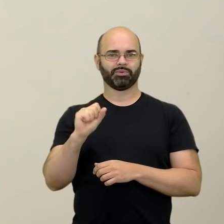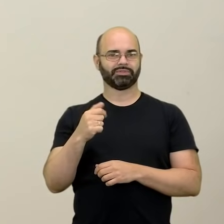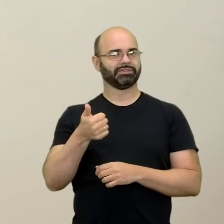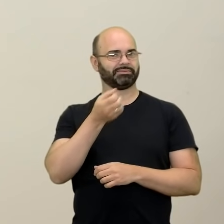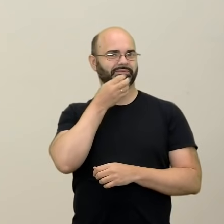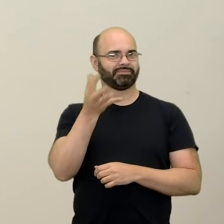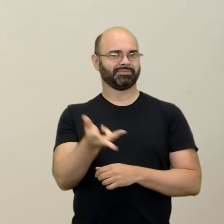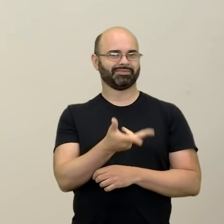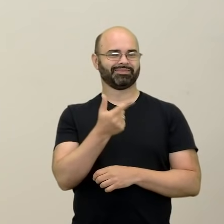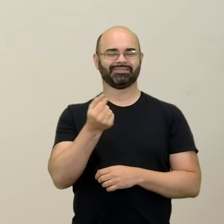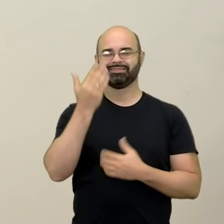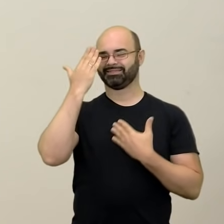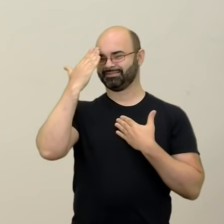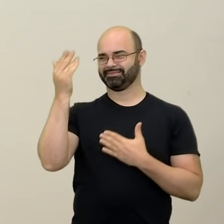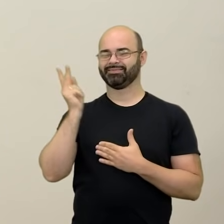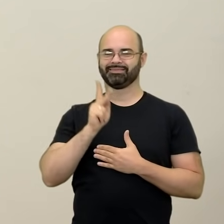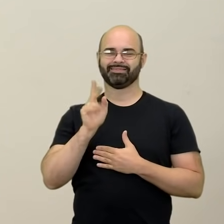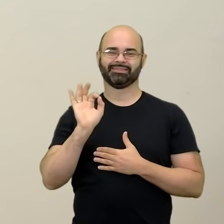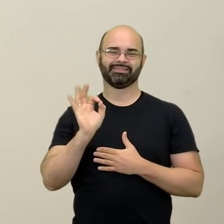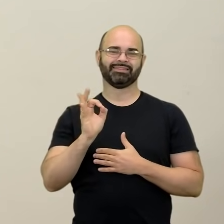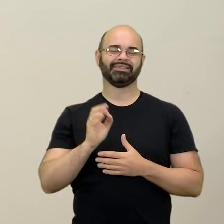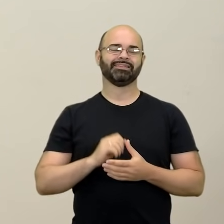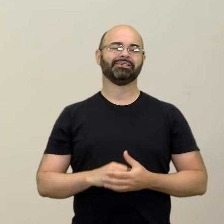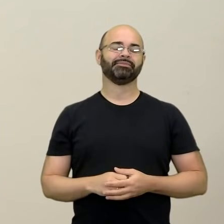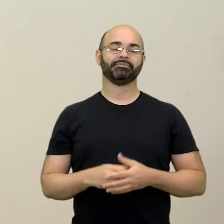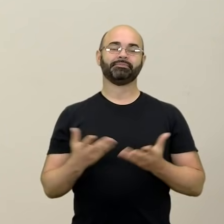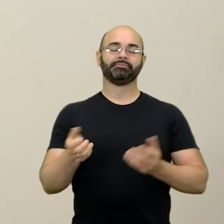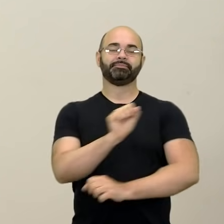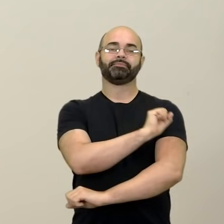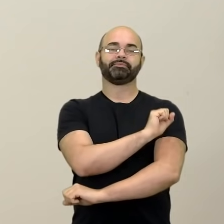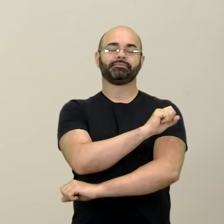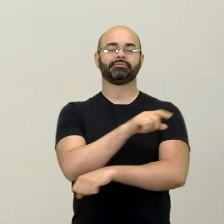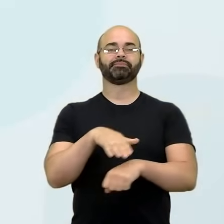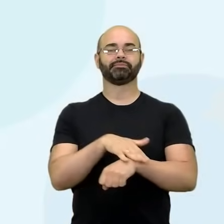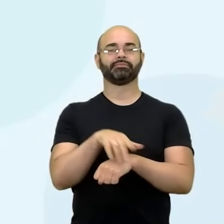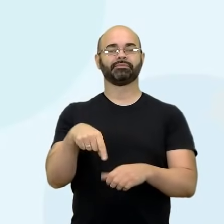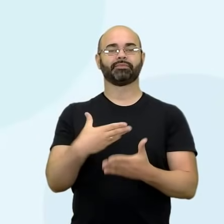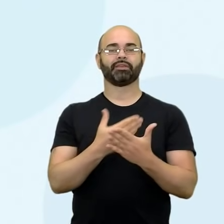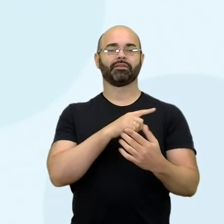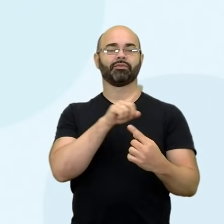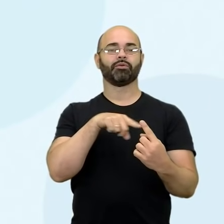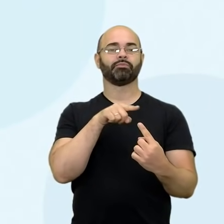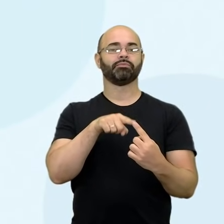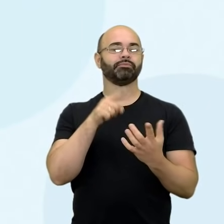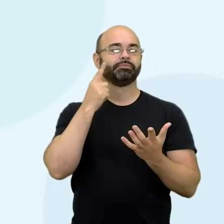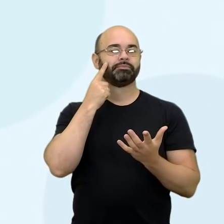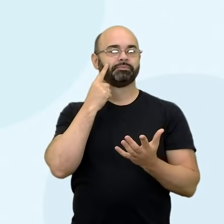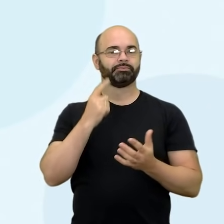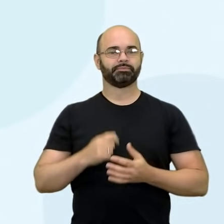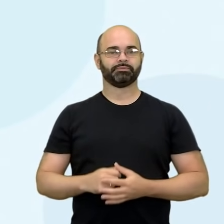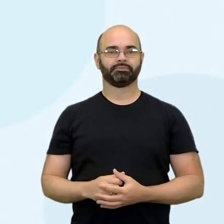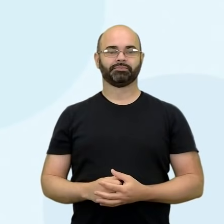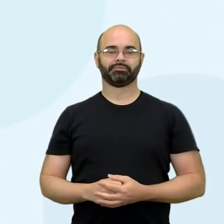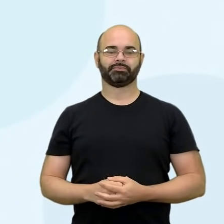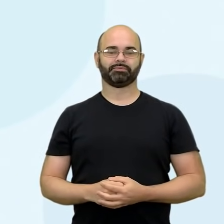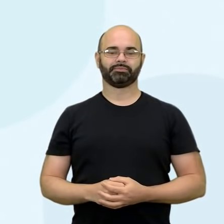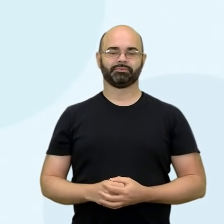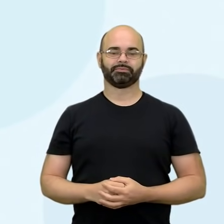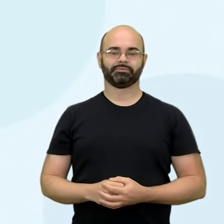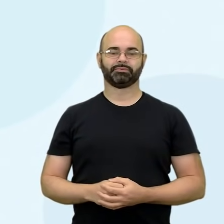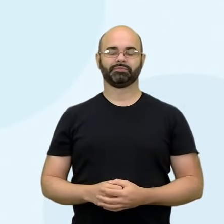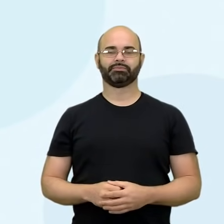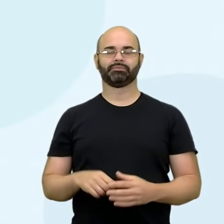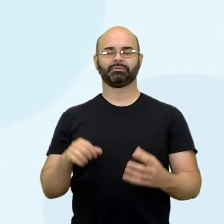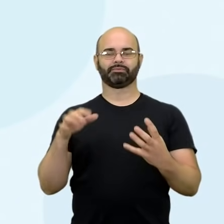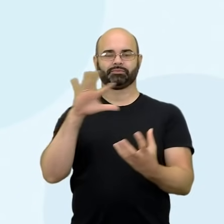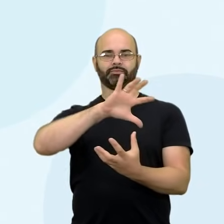isso aí obrigado Professor Então vamos lá 8º ano vamos ver aí qual é o objetivo da aula tá aí para você ó compreender